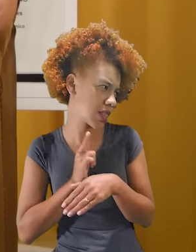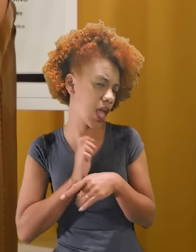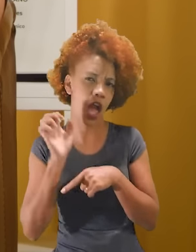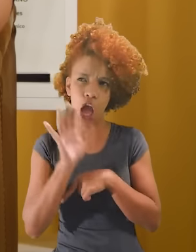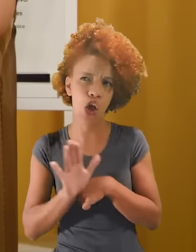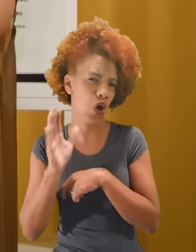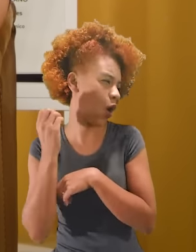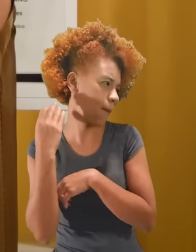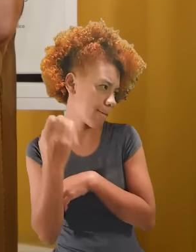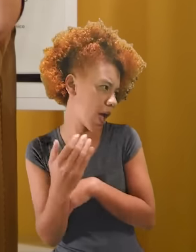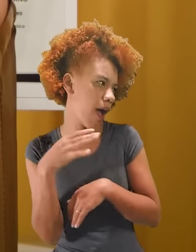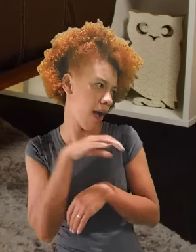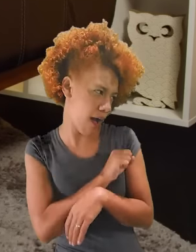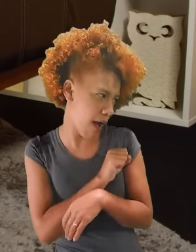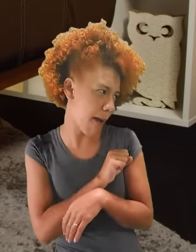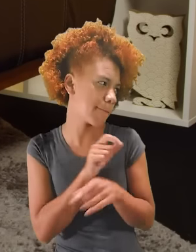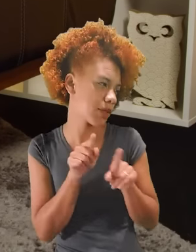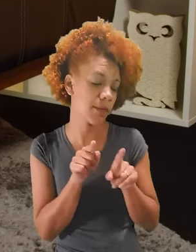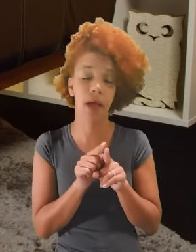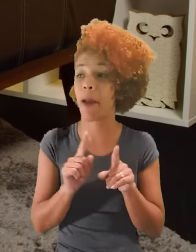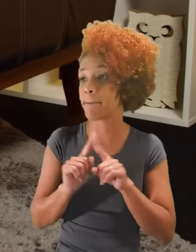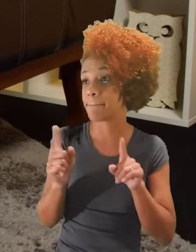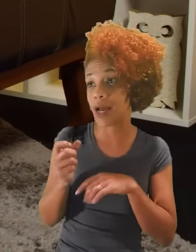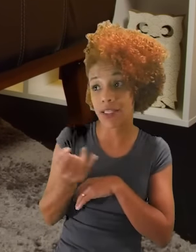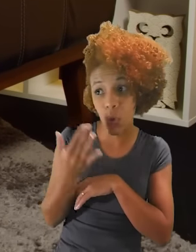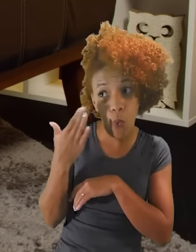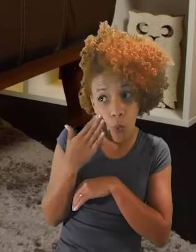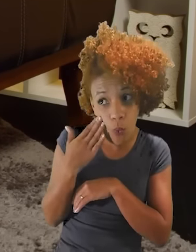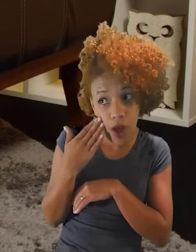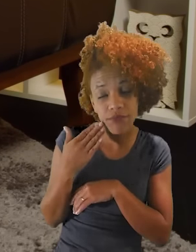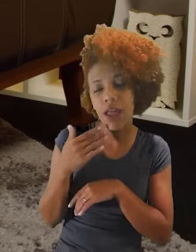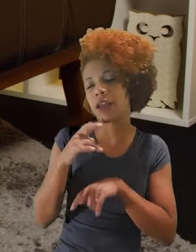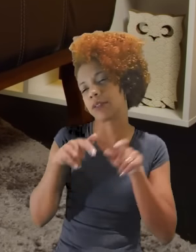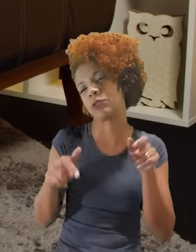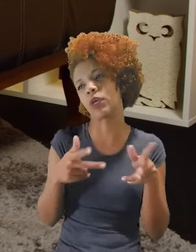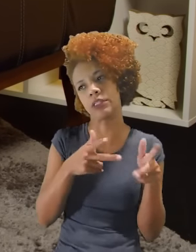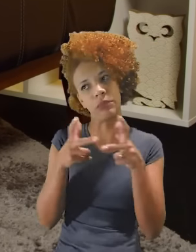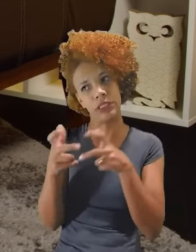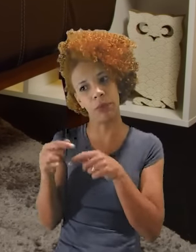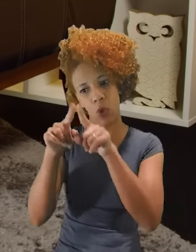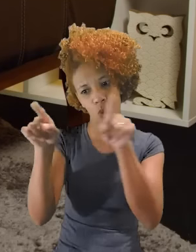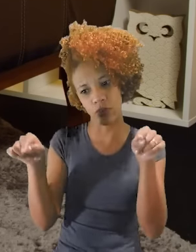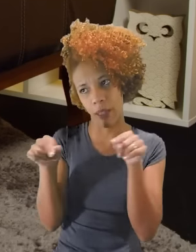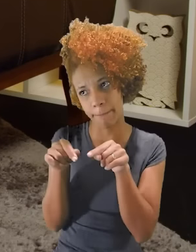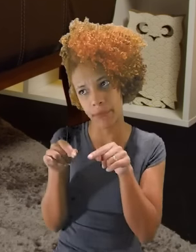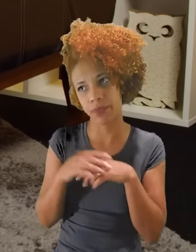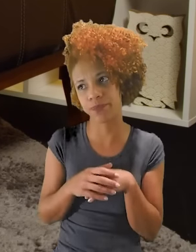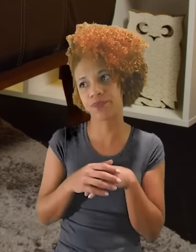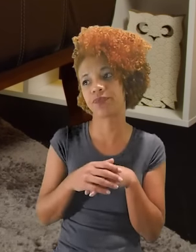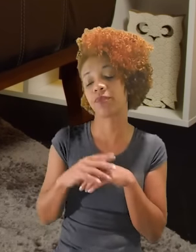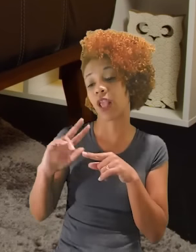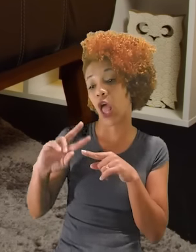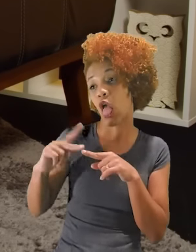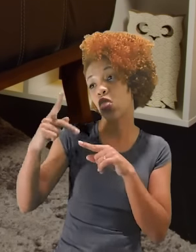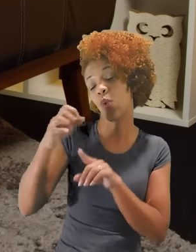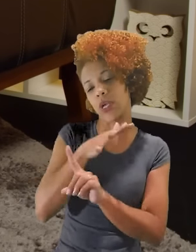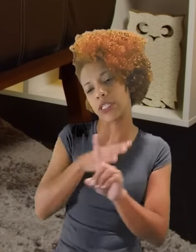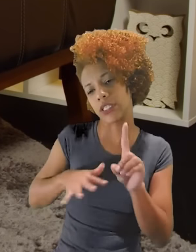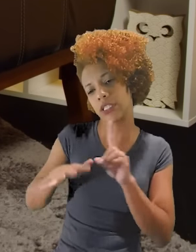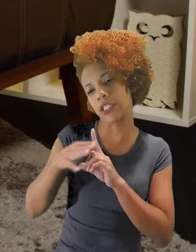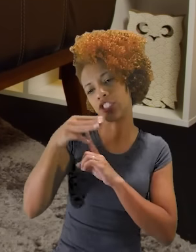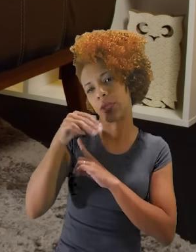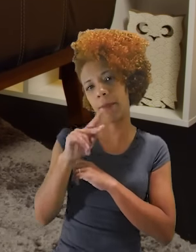acessível. Na Europa, chegar mais rápido. Muito fácil. O outro tem que dar a volta. Você sabe quanto tem diária? Pra você ter uma ideia, só para as pessoas perceberem assim, o tamanho, cara. São duas ilhas